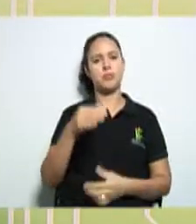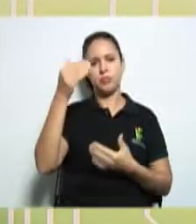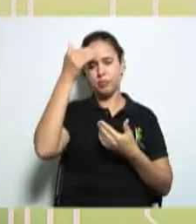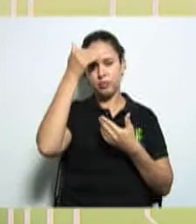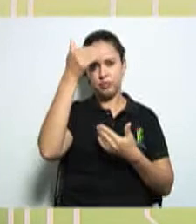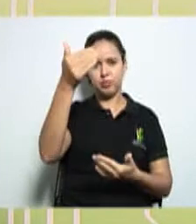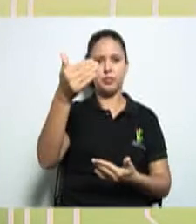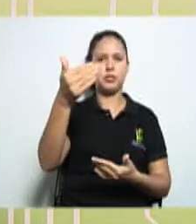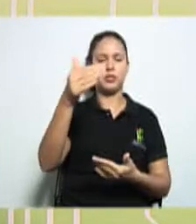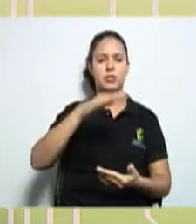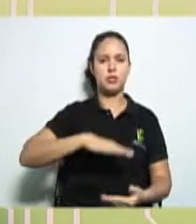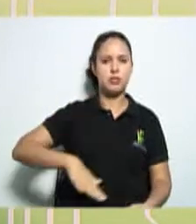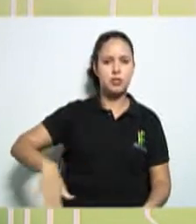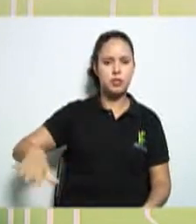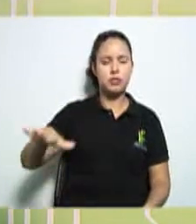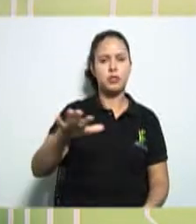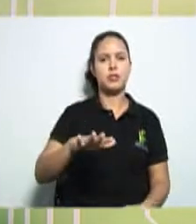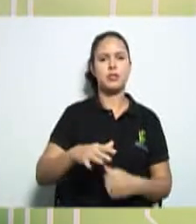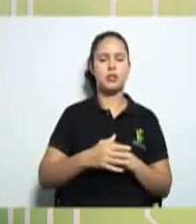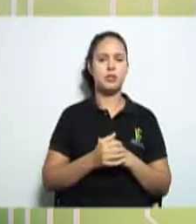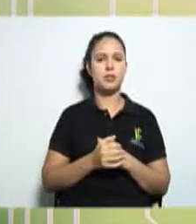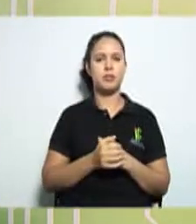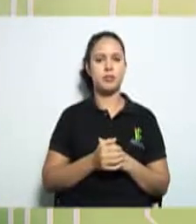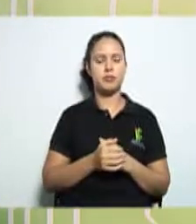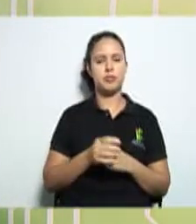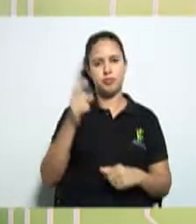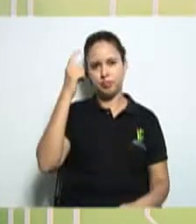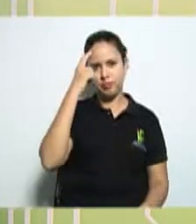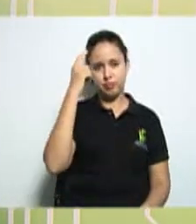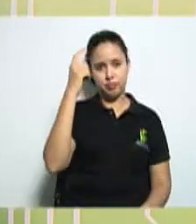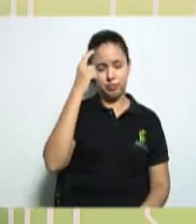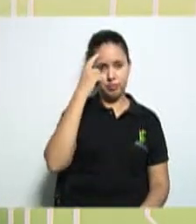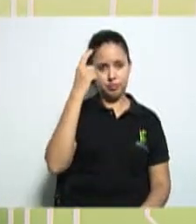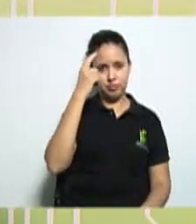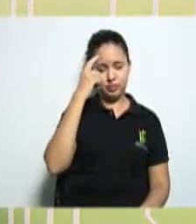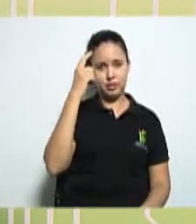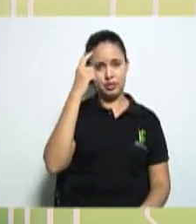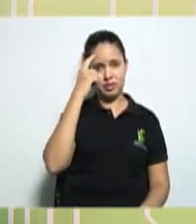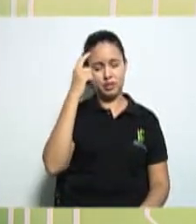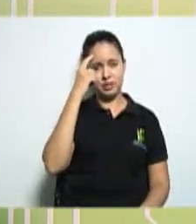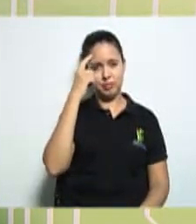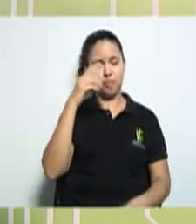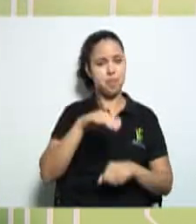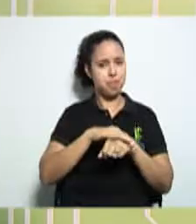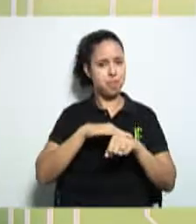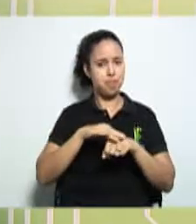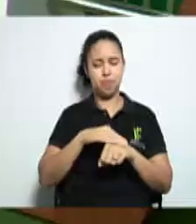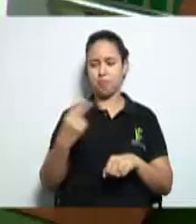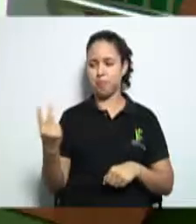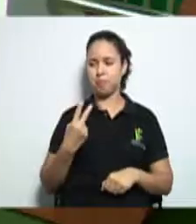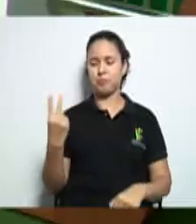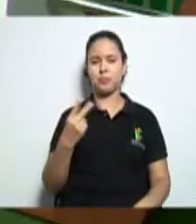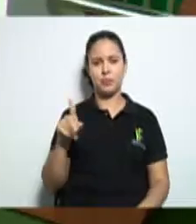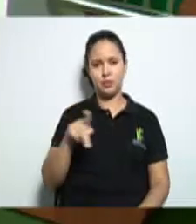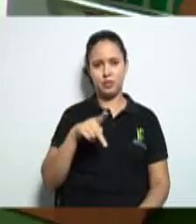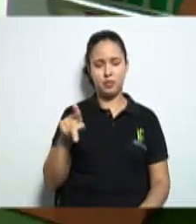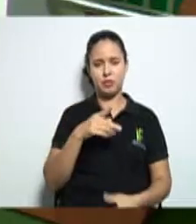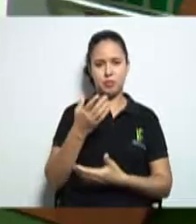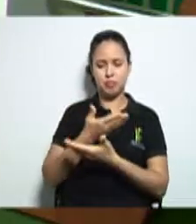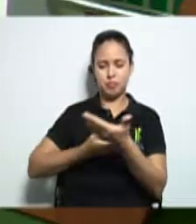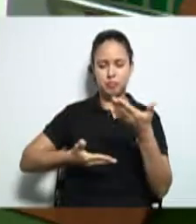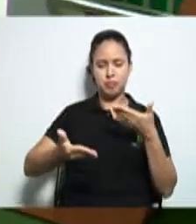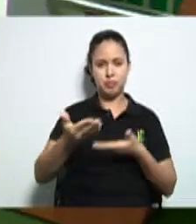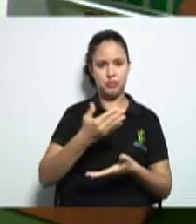a participação de vocês. Já estamos pensando aqui, estava conversando no intervalo com a professora Maraí, de tentar interagir um